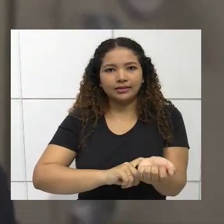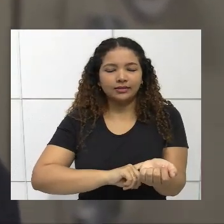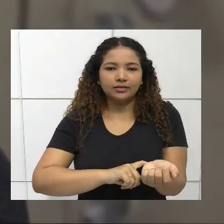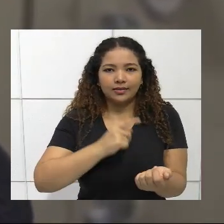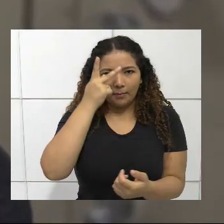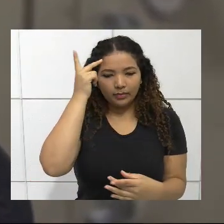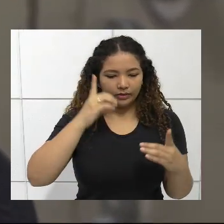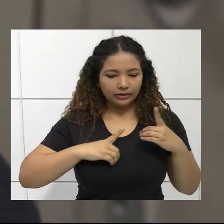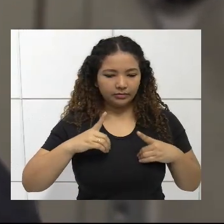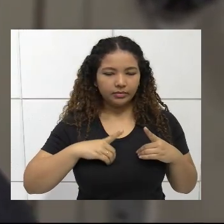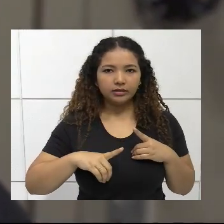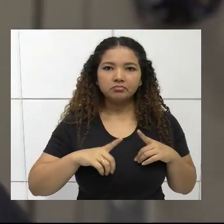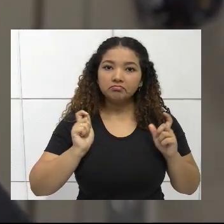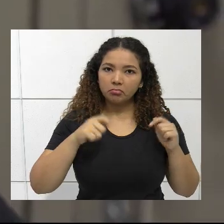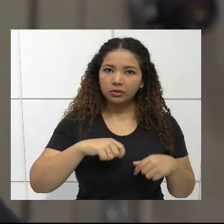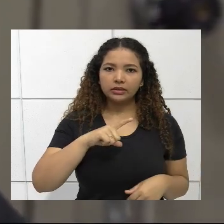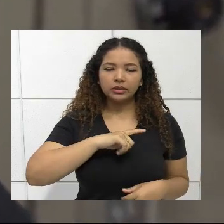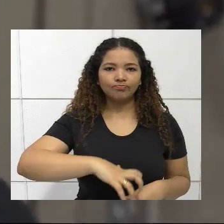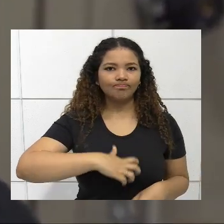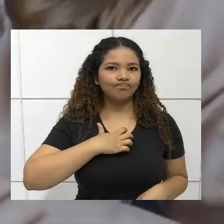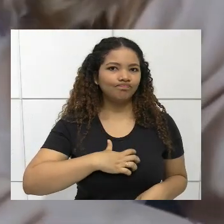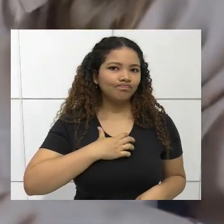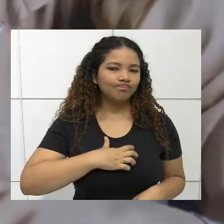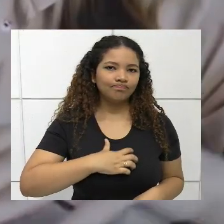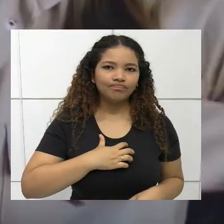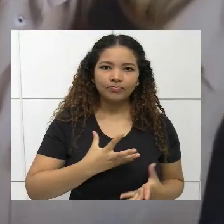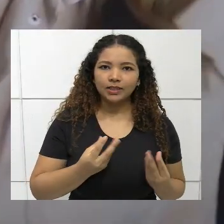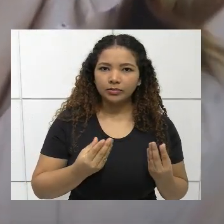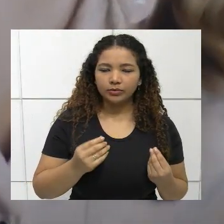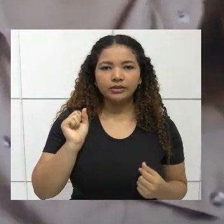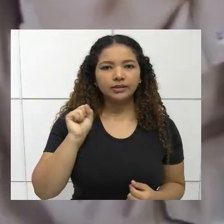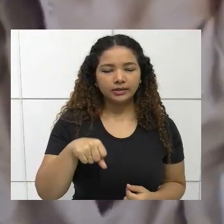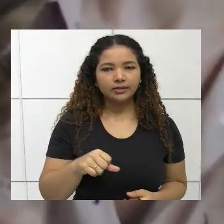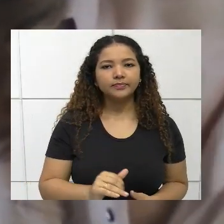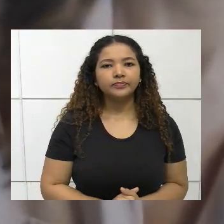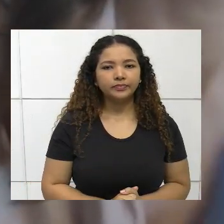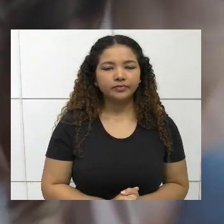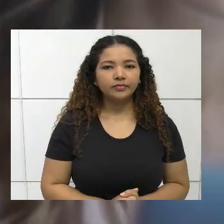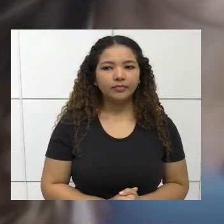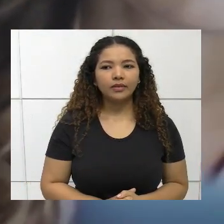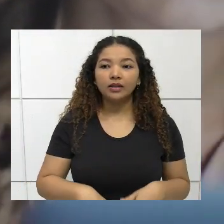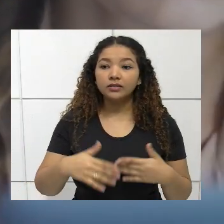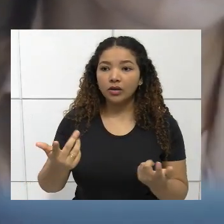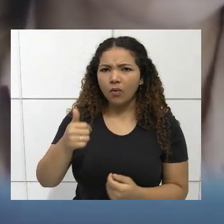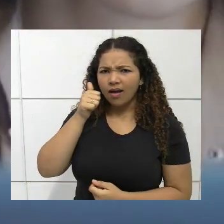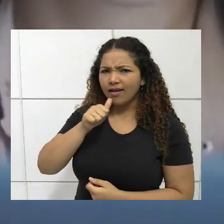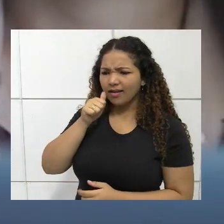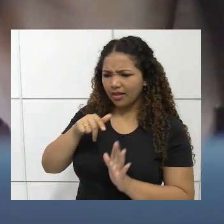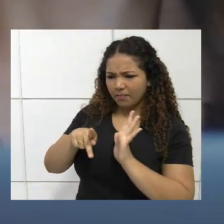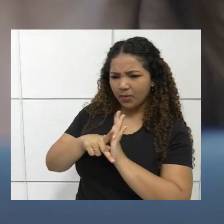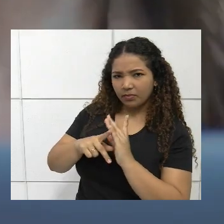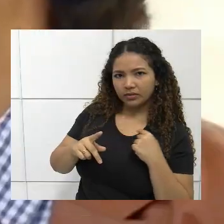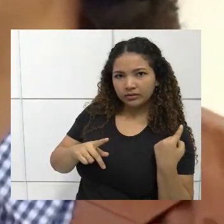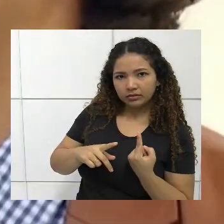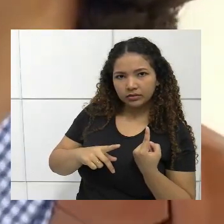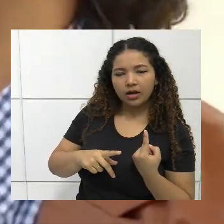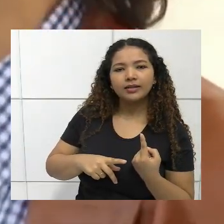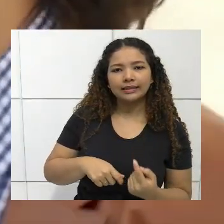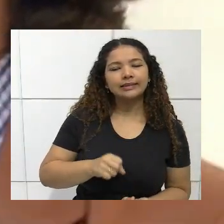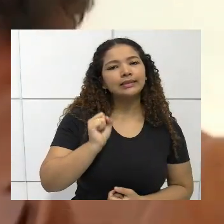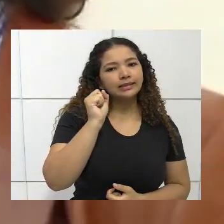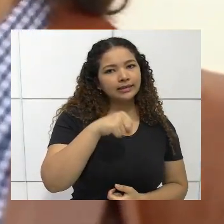ela pode ter muitos níveis de irritabilidade. Ou seja, ela mesma se isola das outras. Exatamente, por